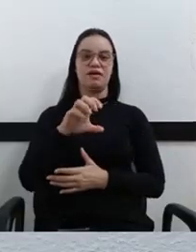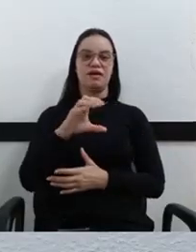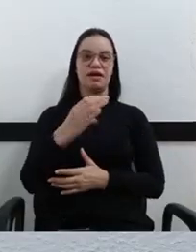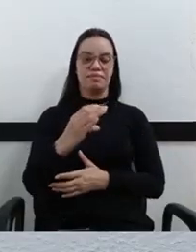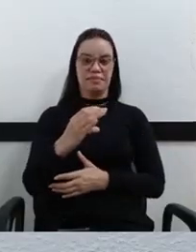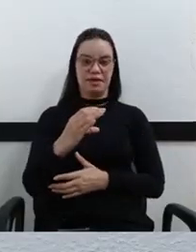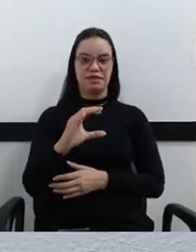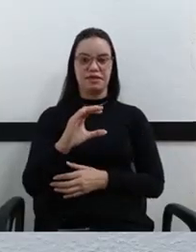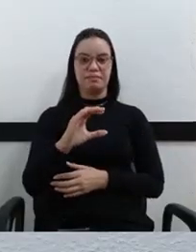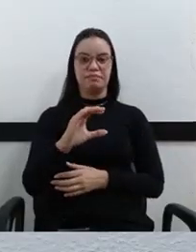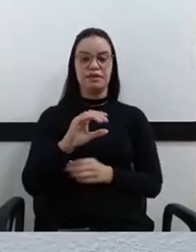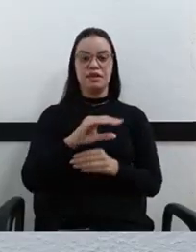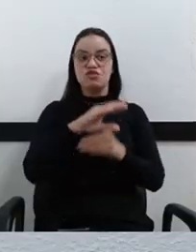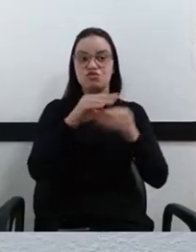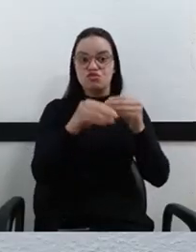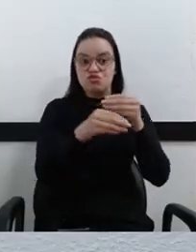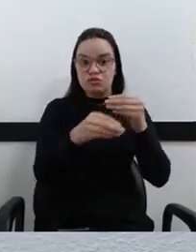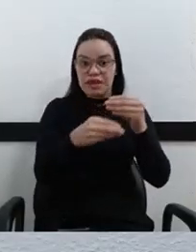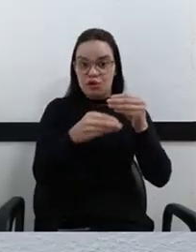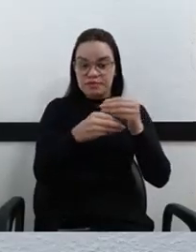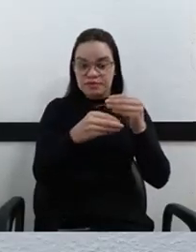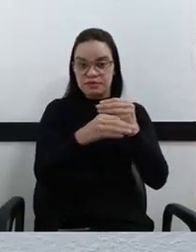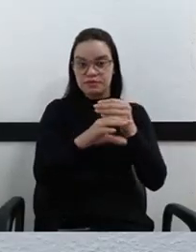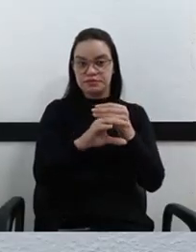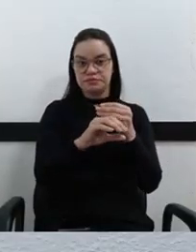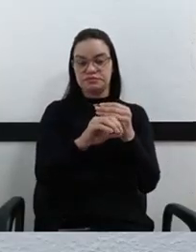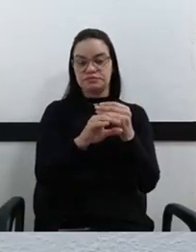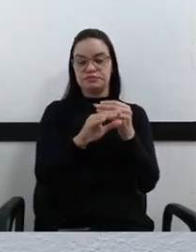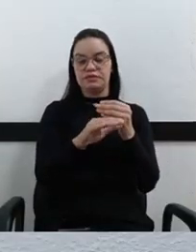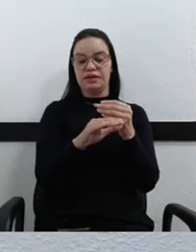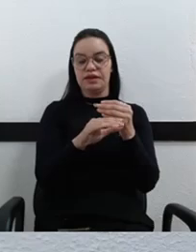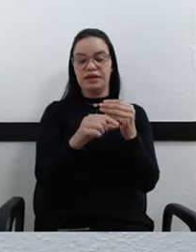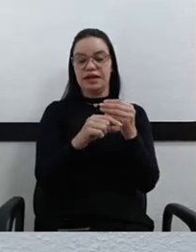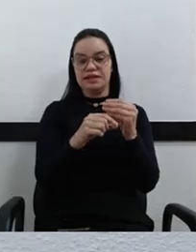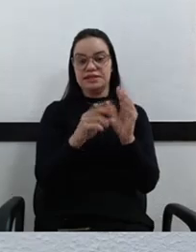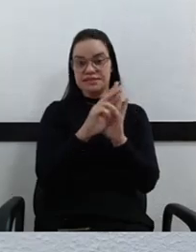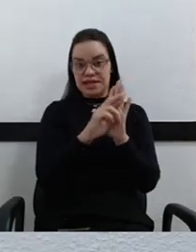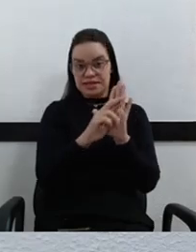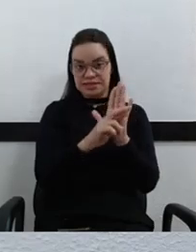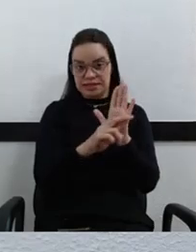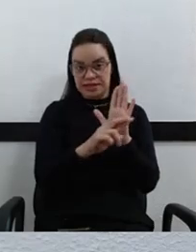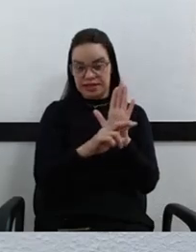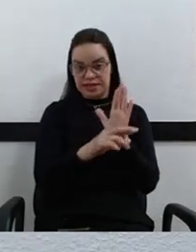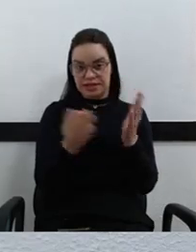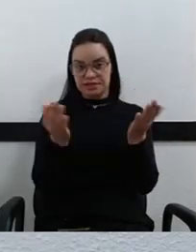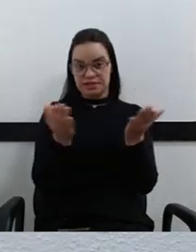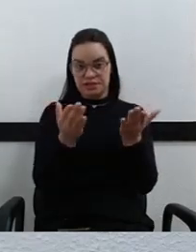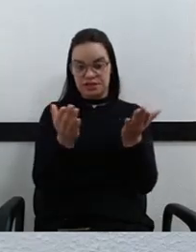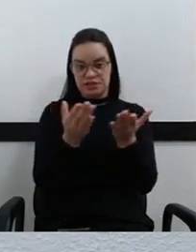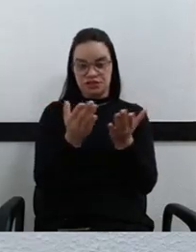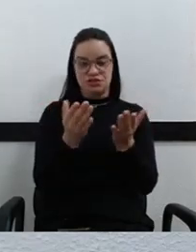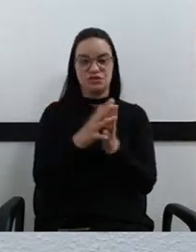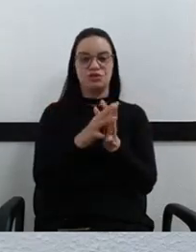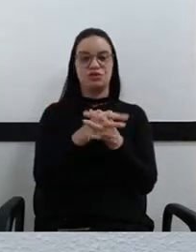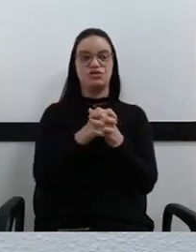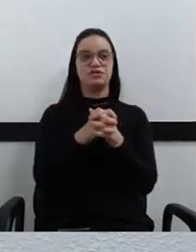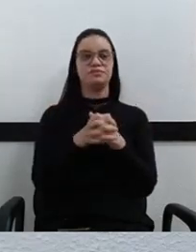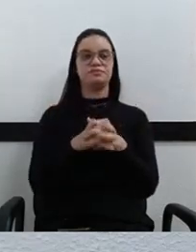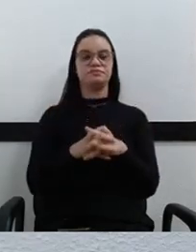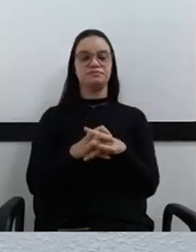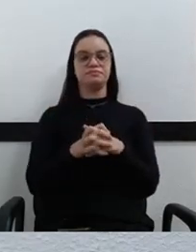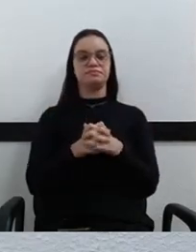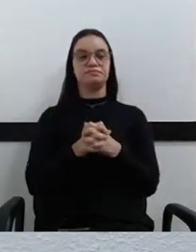a observação de que permanecem as regras hoje existentes com relação aos pagamentos de